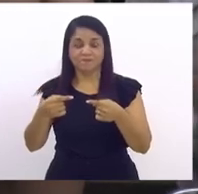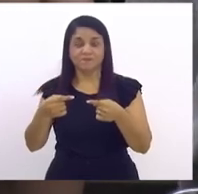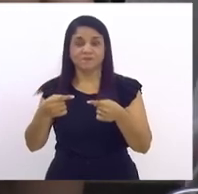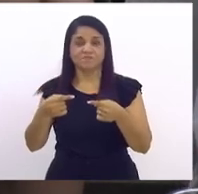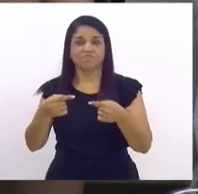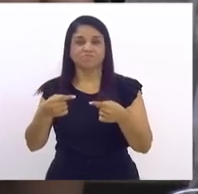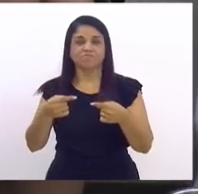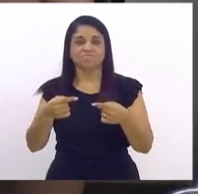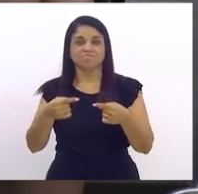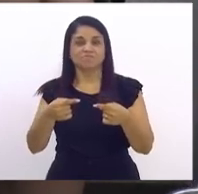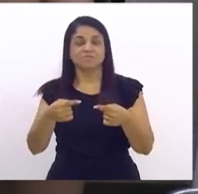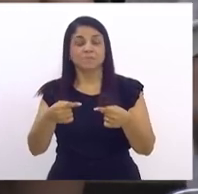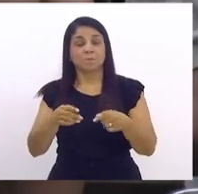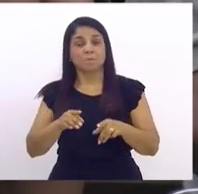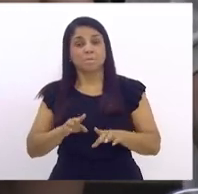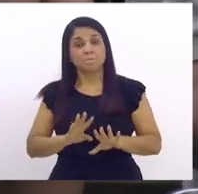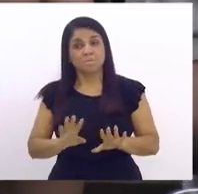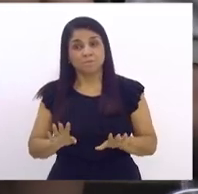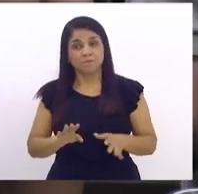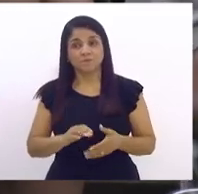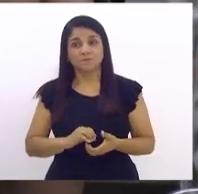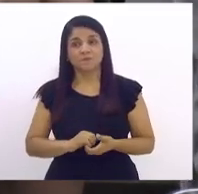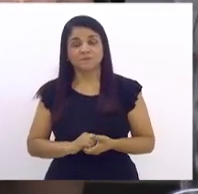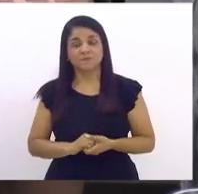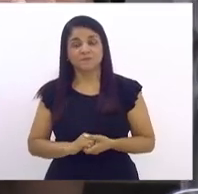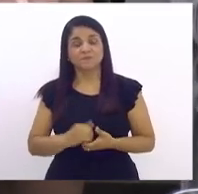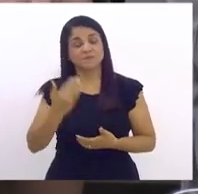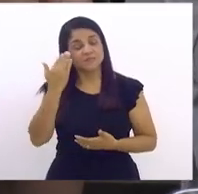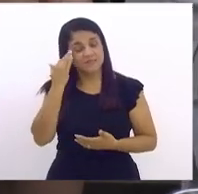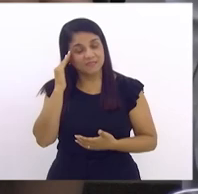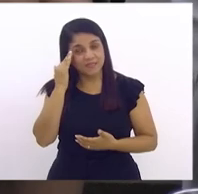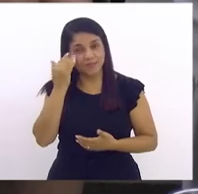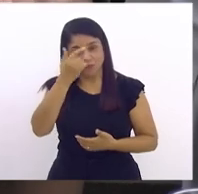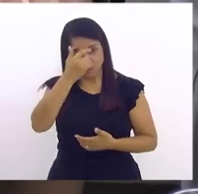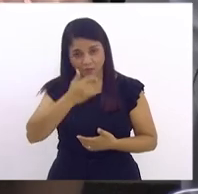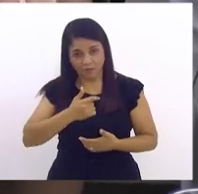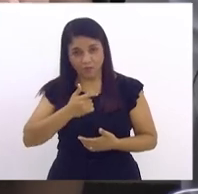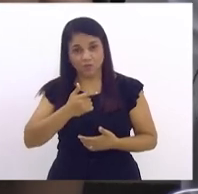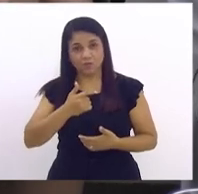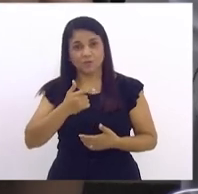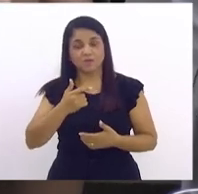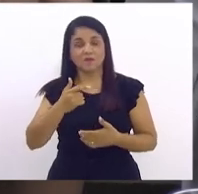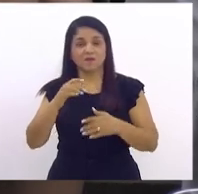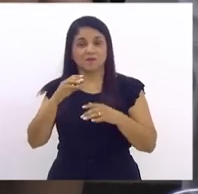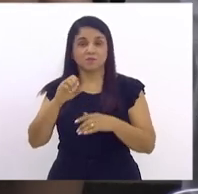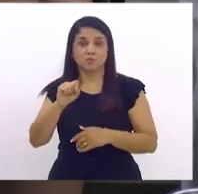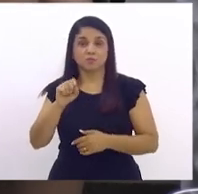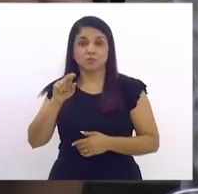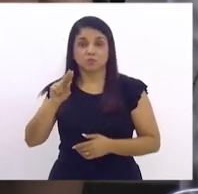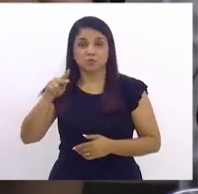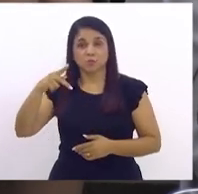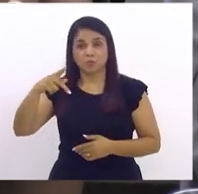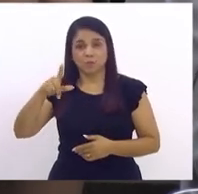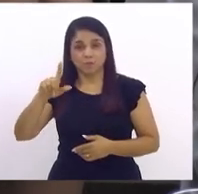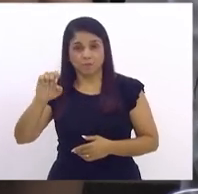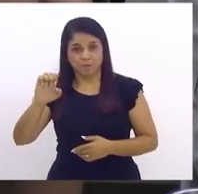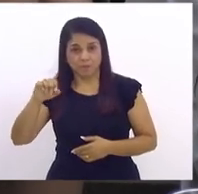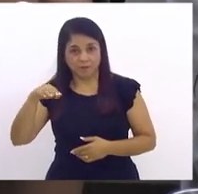forma, né, entendo eu também que a Suprema Corte deveria ter um prazo